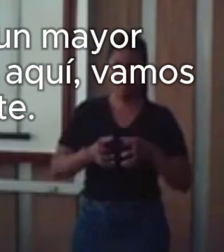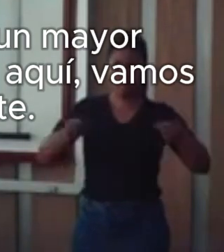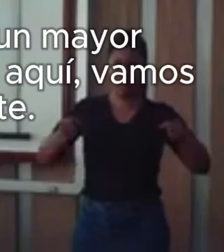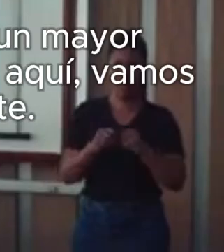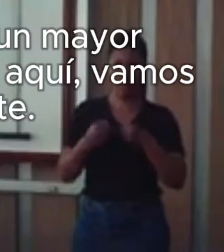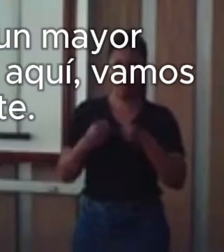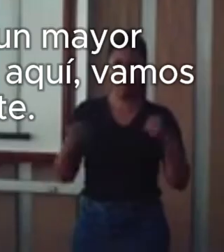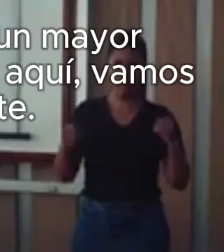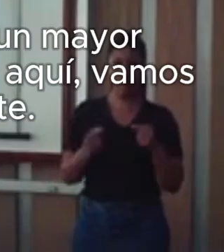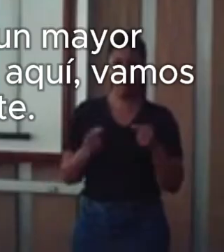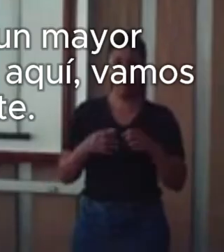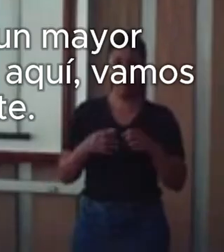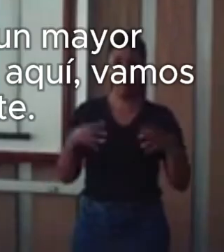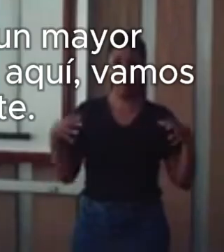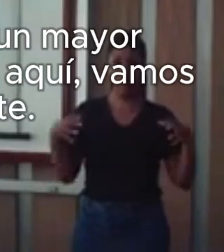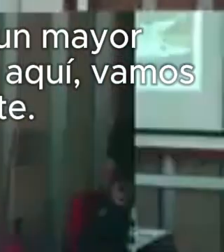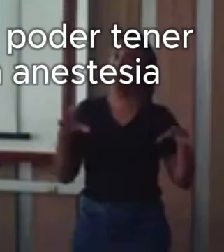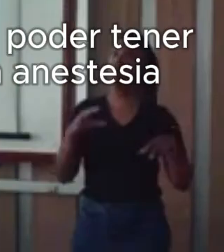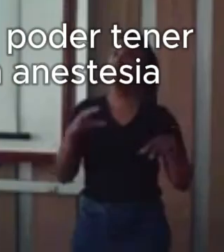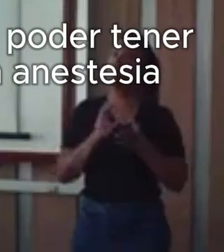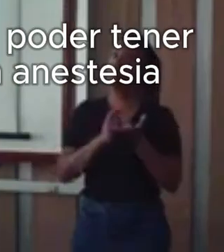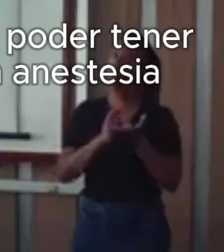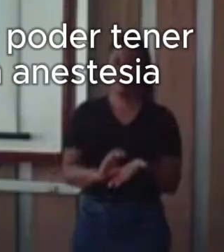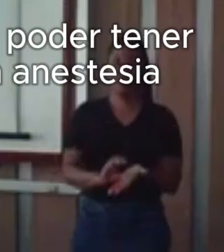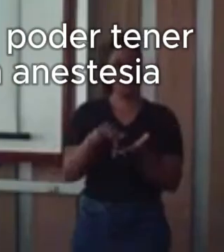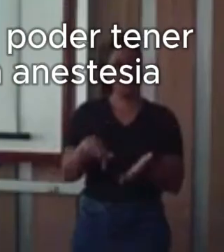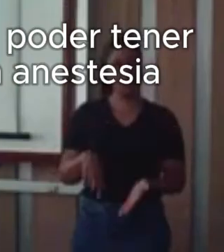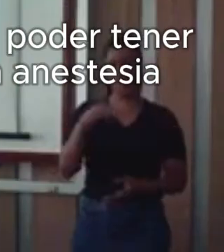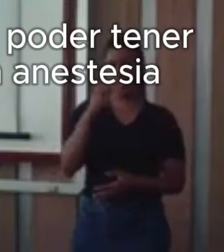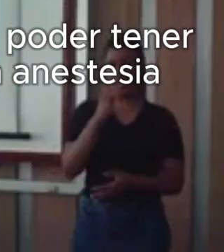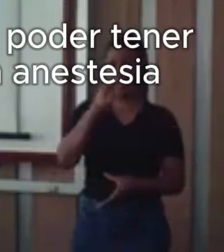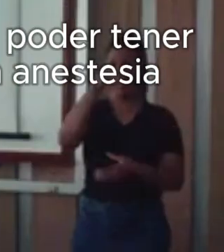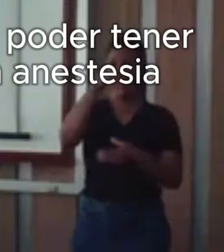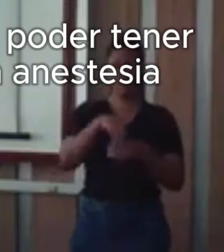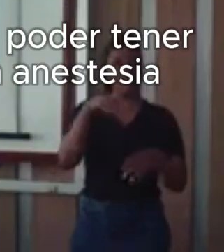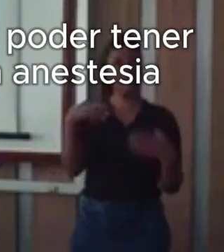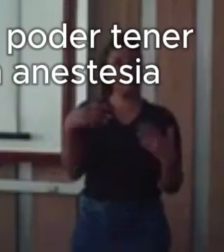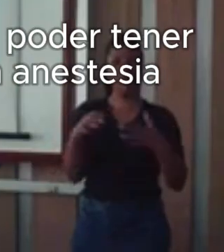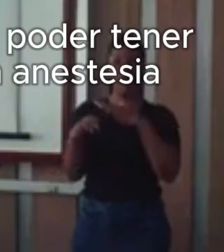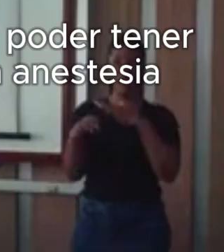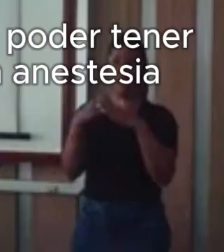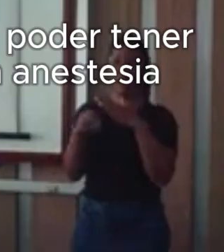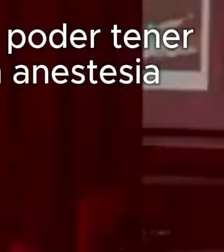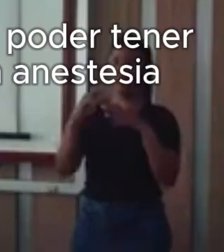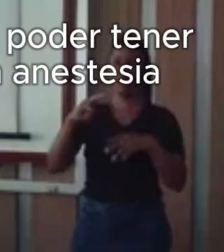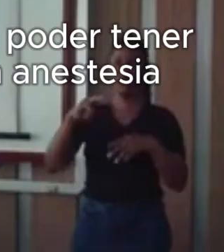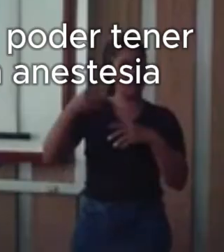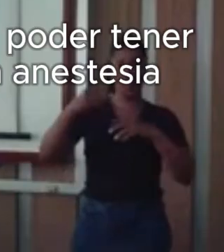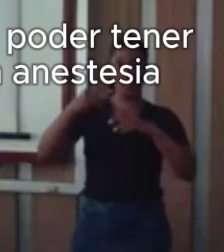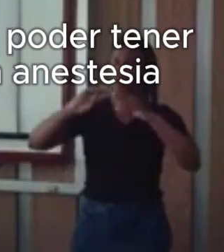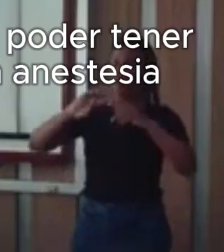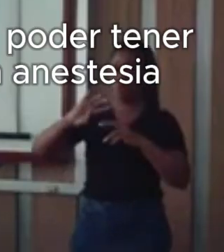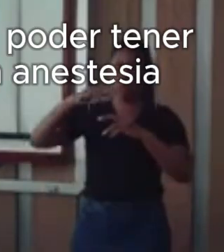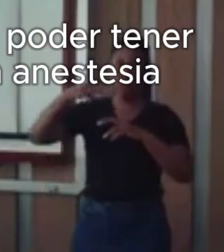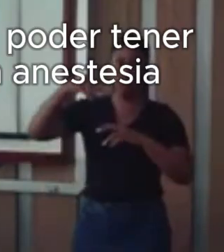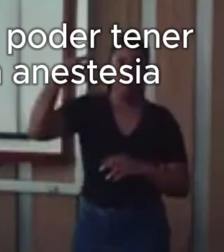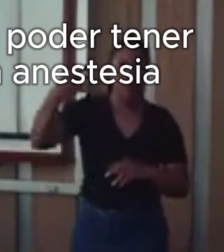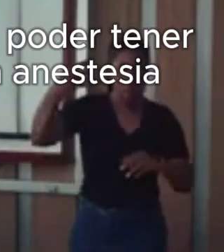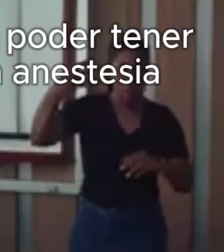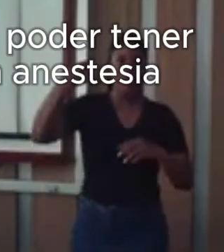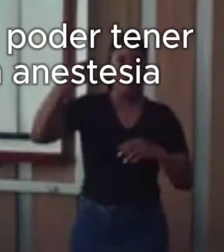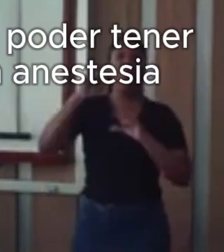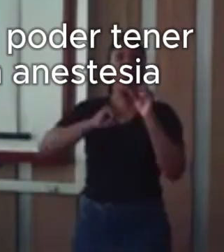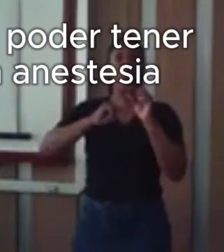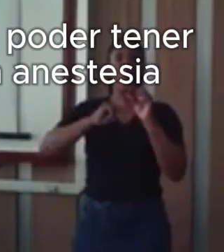investir em desenvolvimento nacional. Eles têm essa cabeça. Então, a Cristália aumentou, mais do que dobrou a sua produção de anestésico para poder ter o